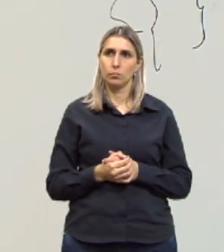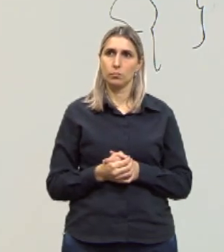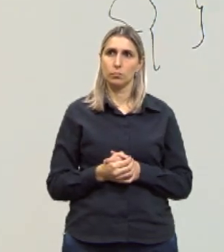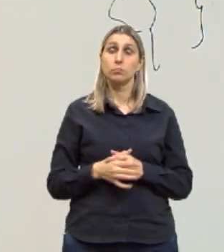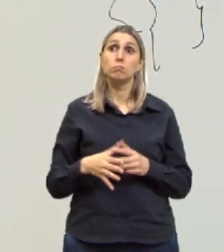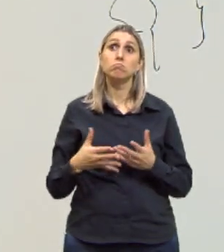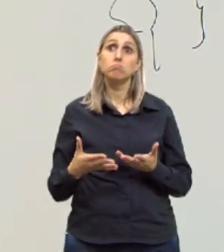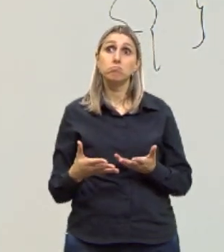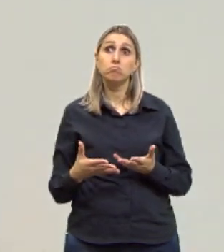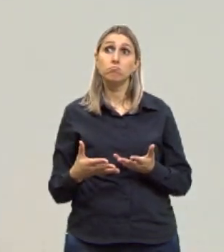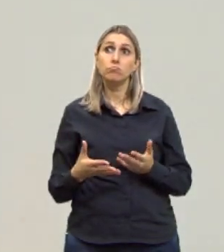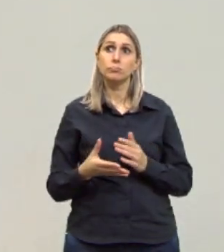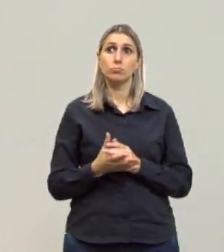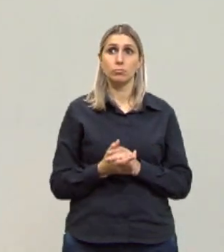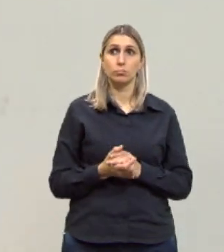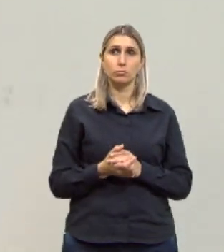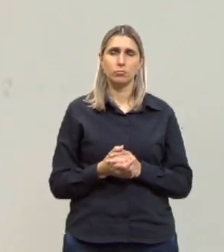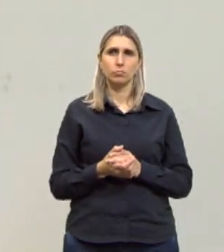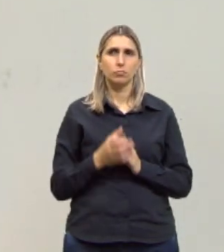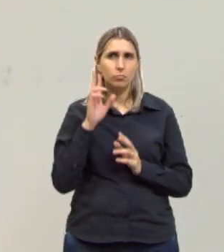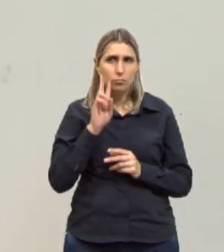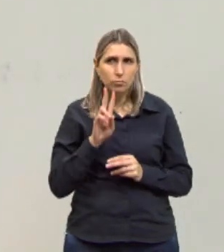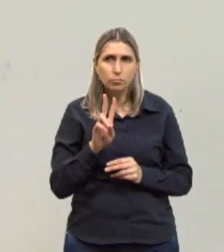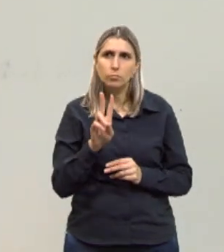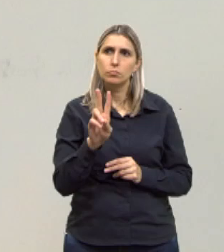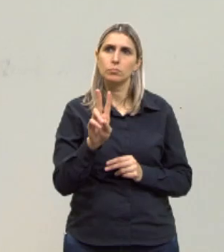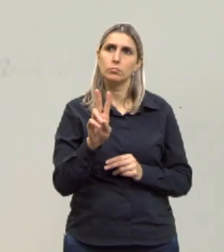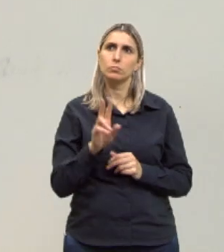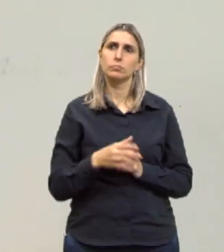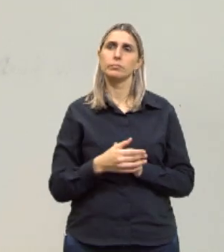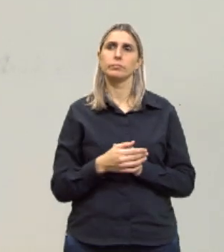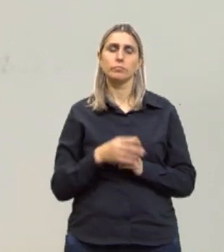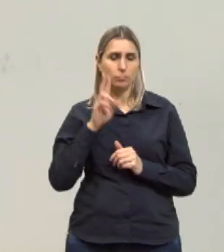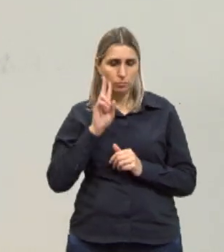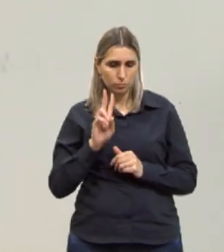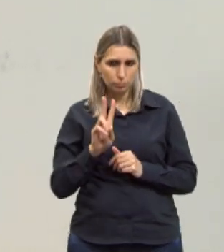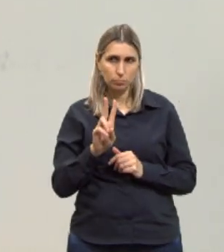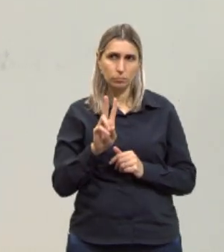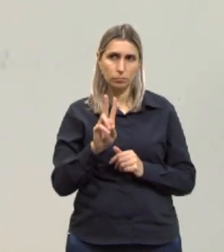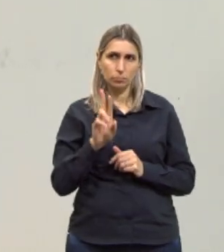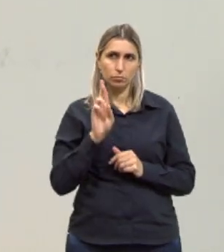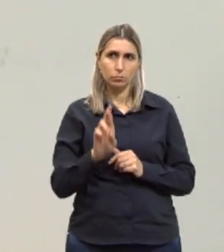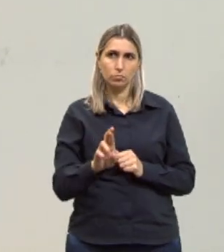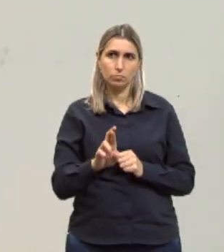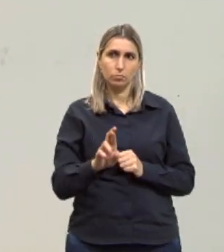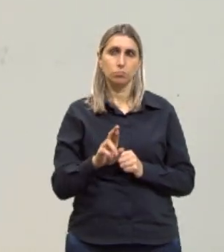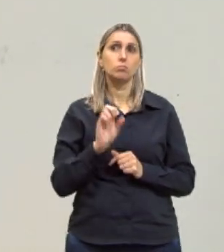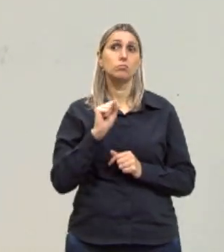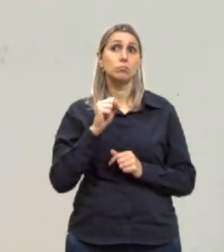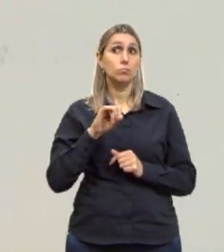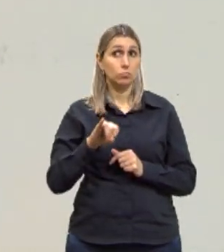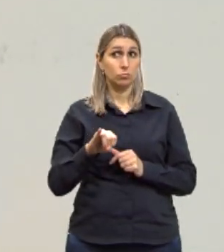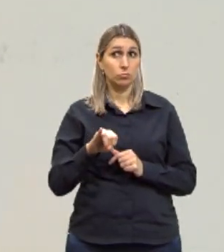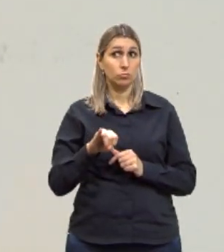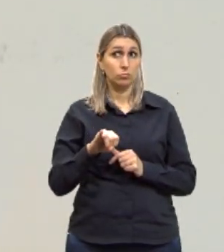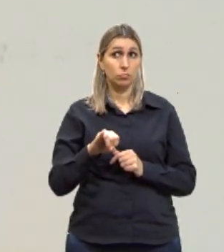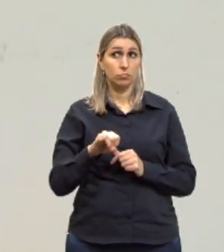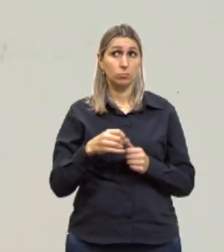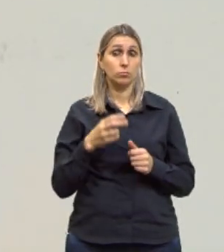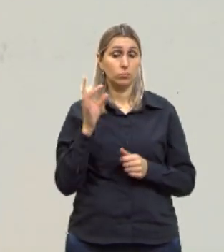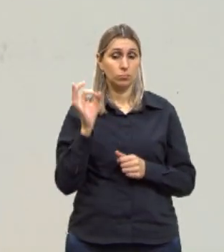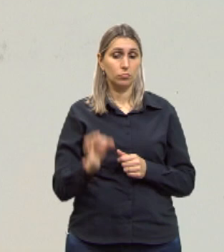Fiz. E agora? Agora vai verificar. Então vamos verificar se